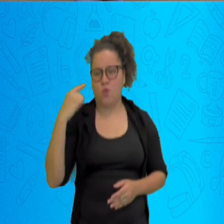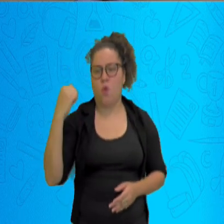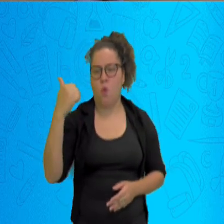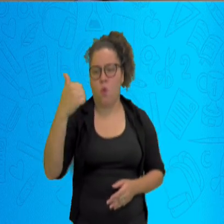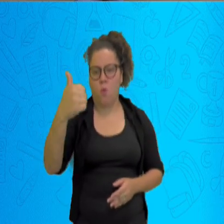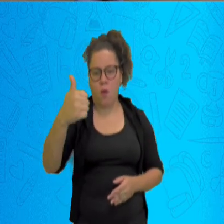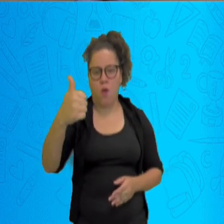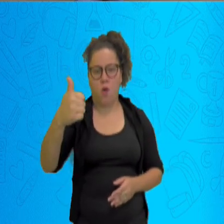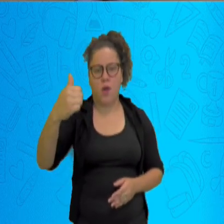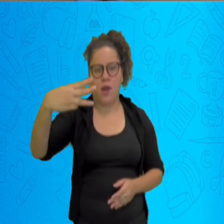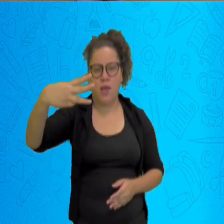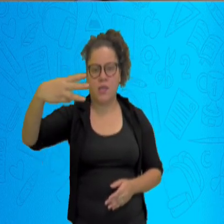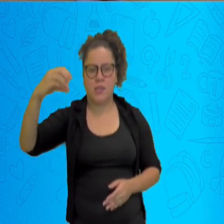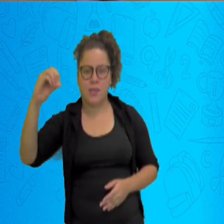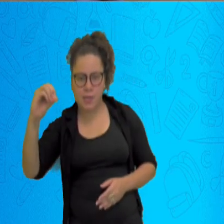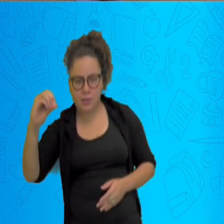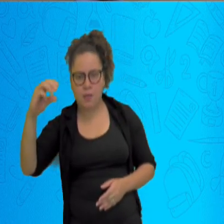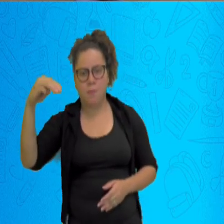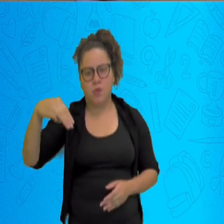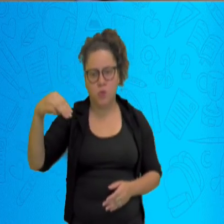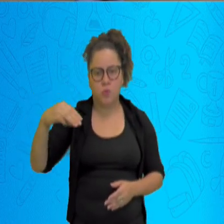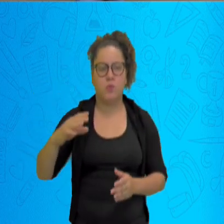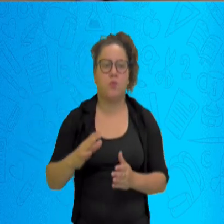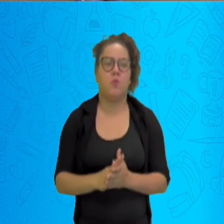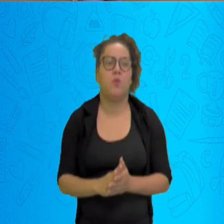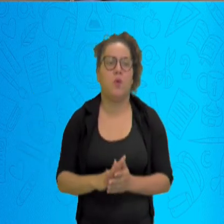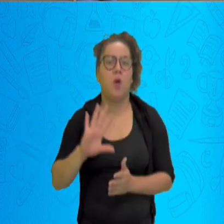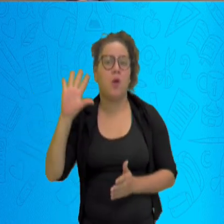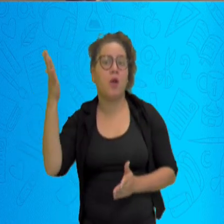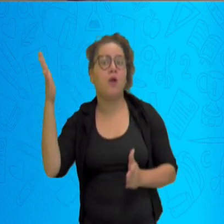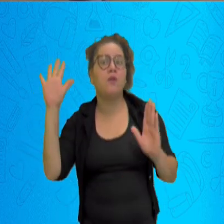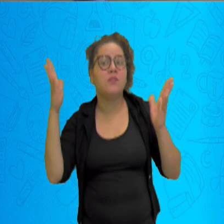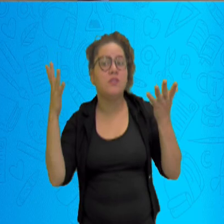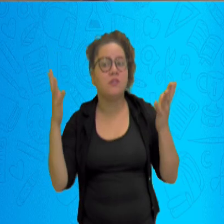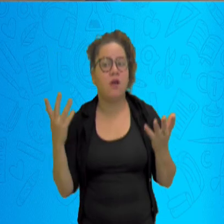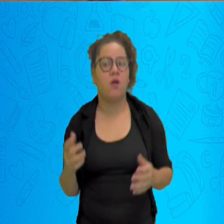1h32 minutos. E o que aconteceu com a minha bandeja?